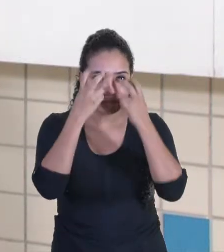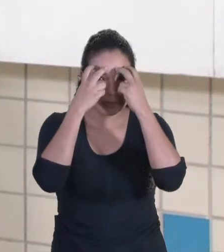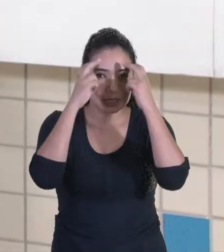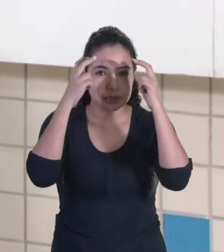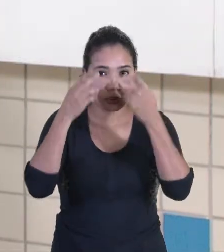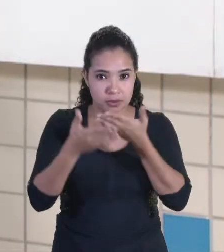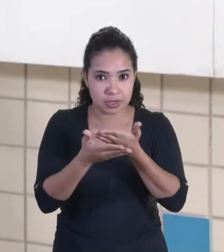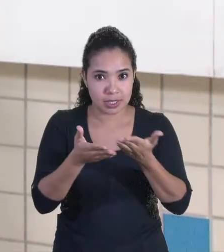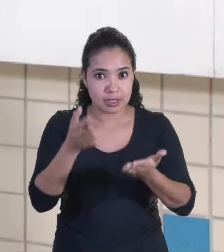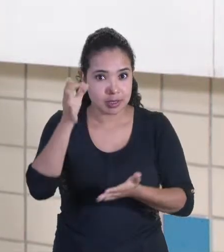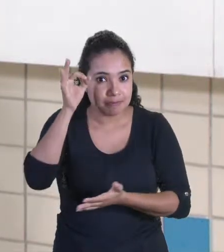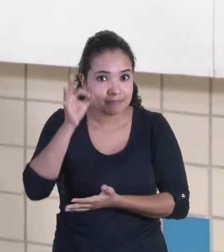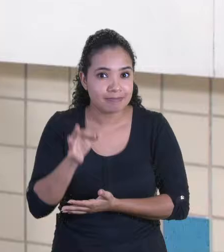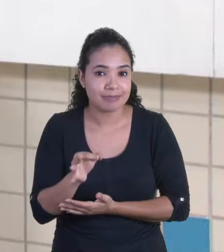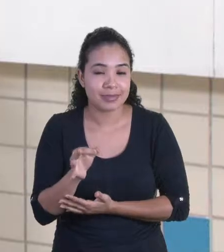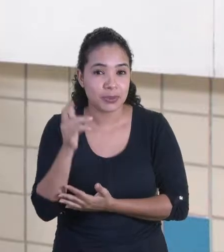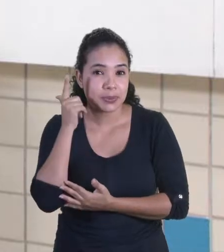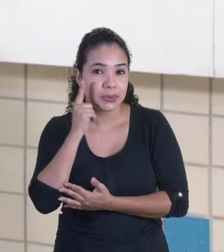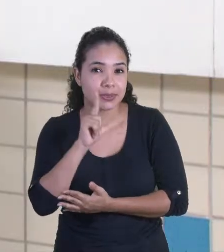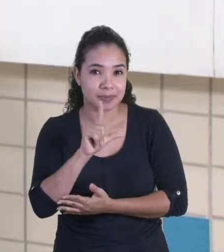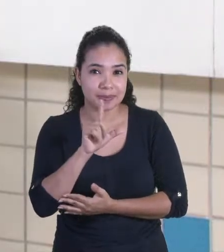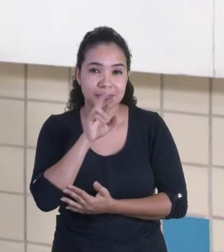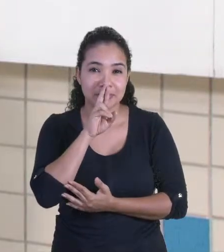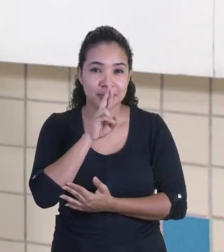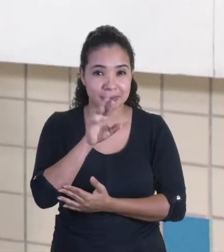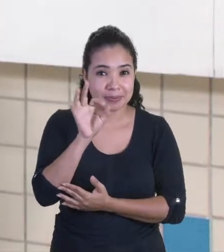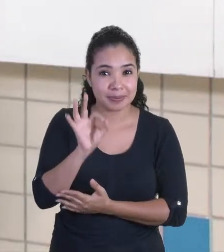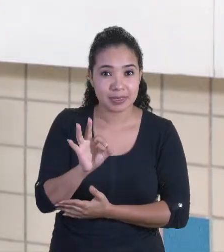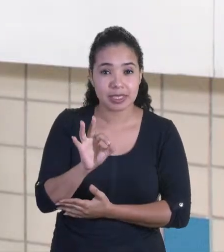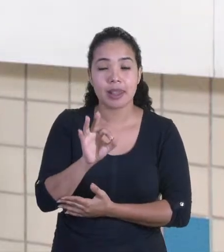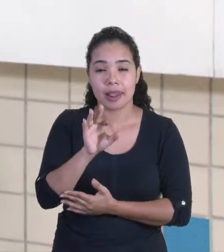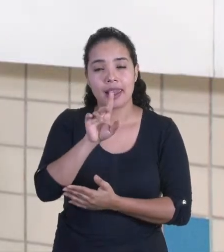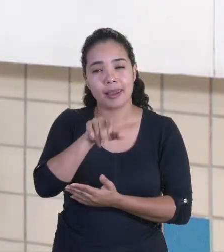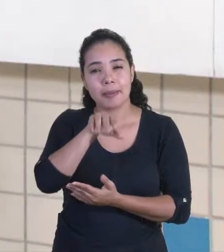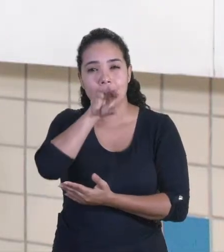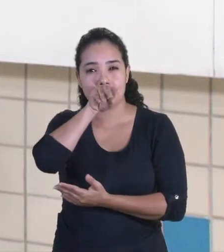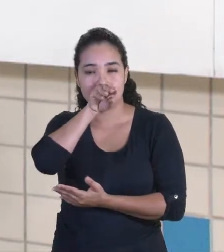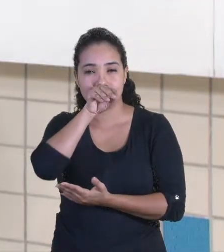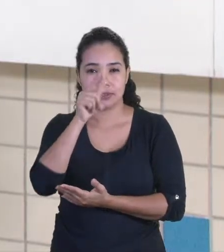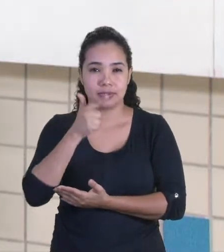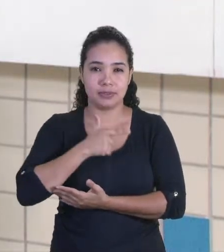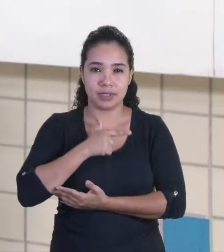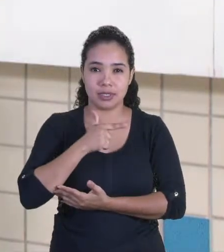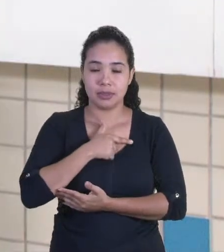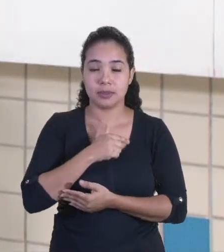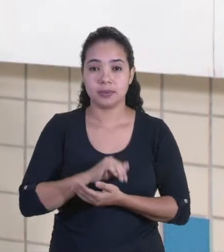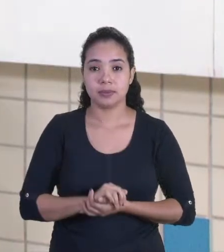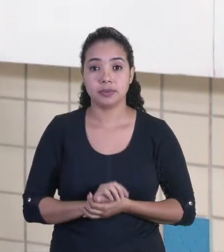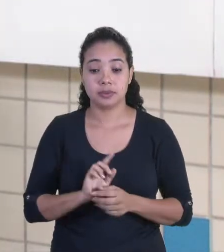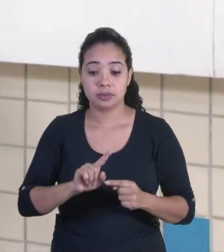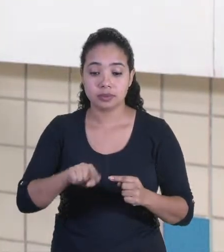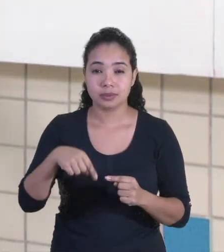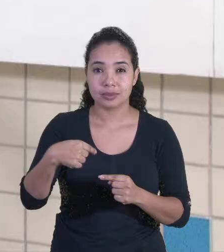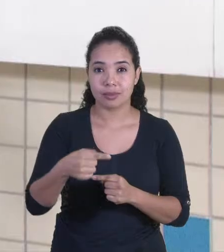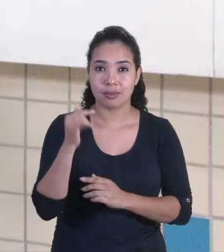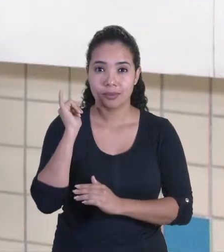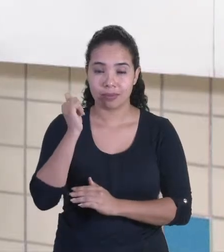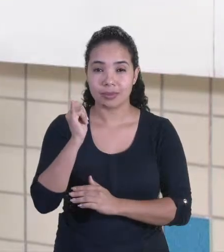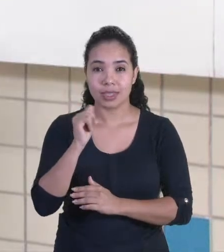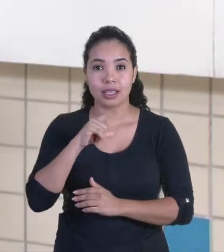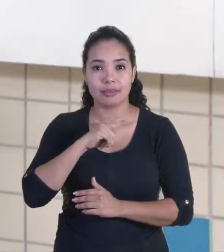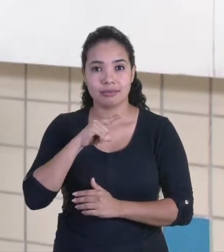aí? O patinho feio. Vamos para um próximo conto. Neste conto tem